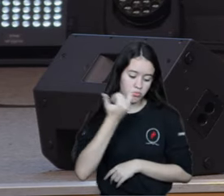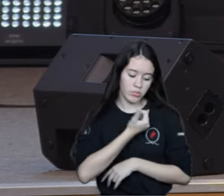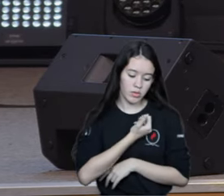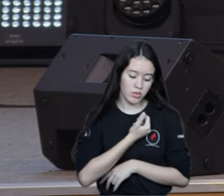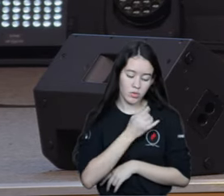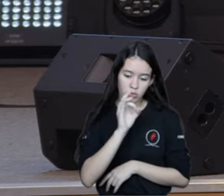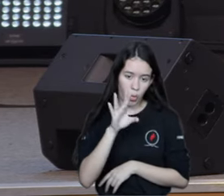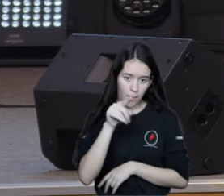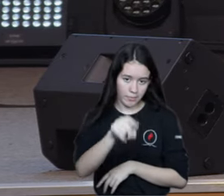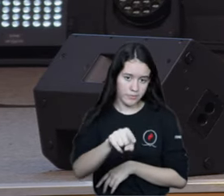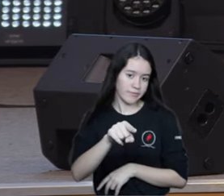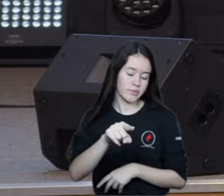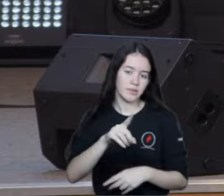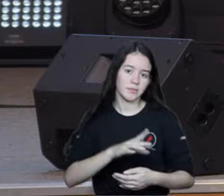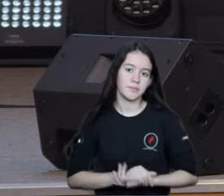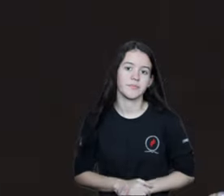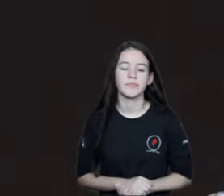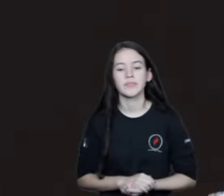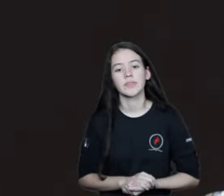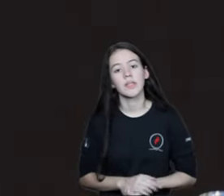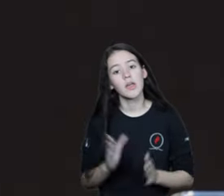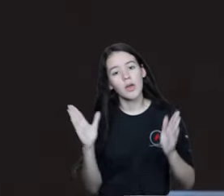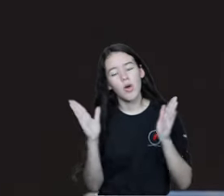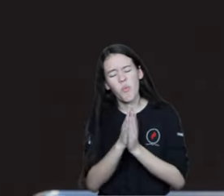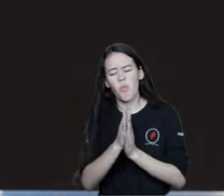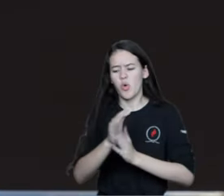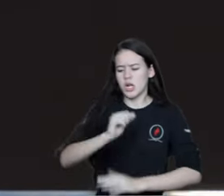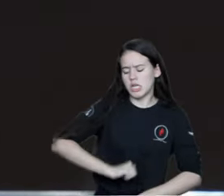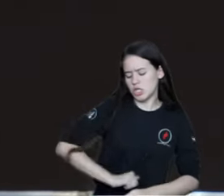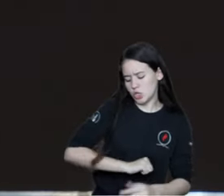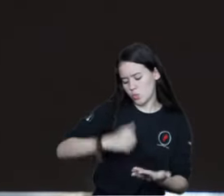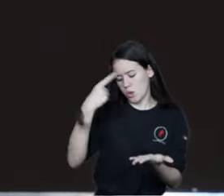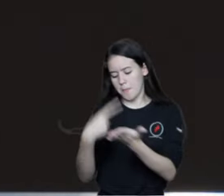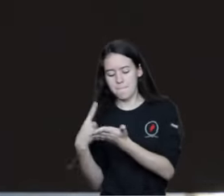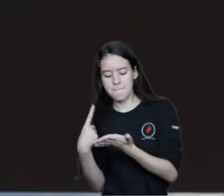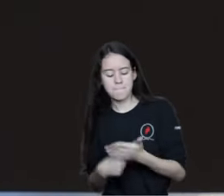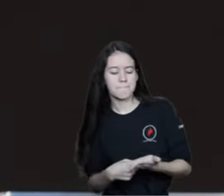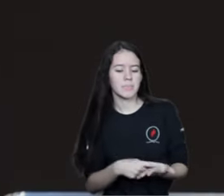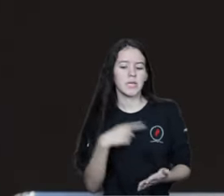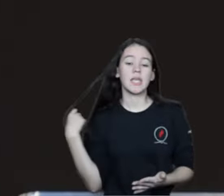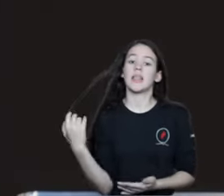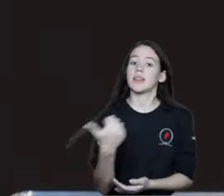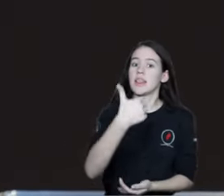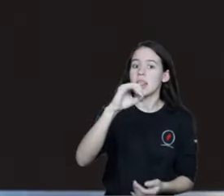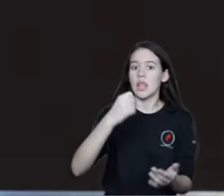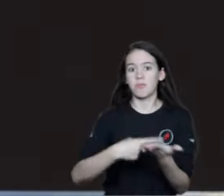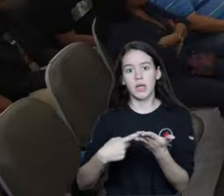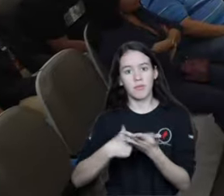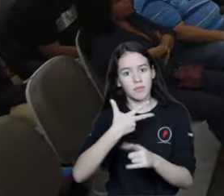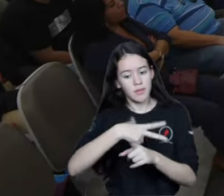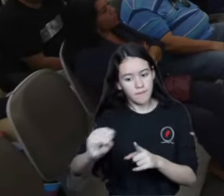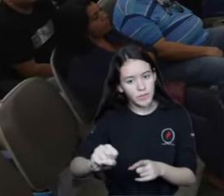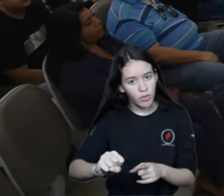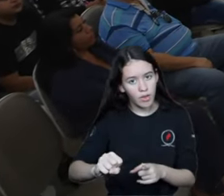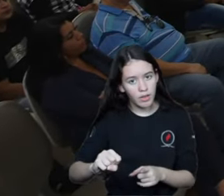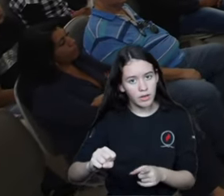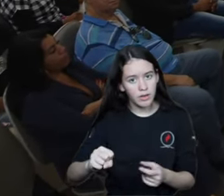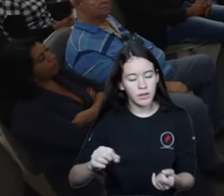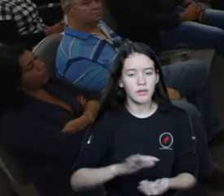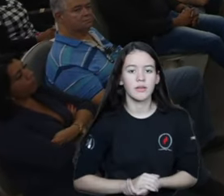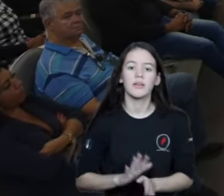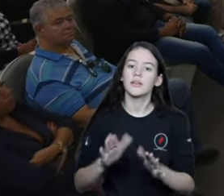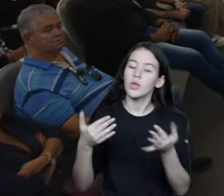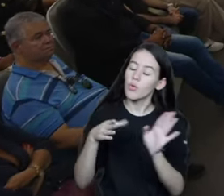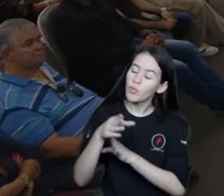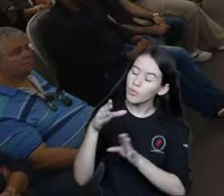meu coração que é só para você ora jejum a faz campanha tá na décima campanha da Vitória então